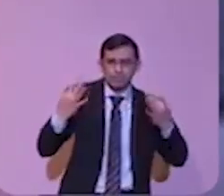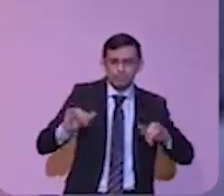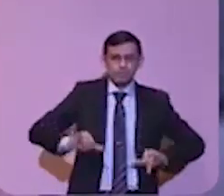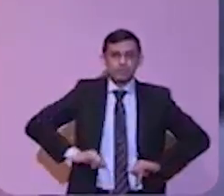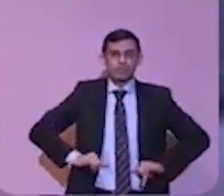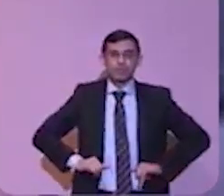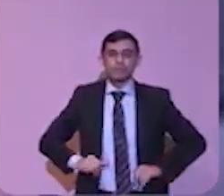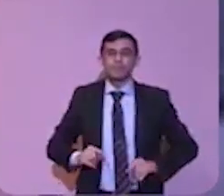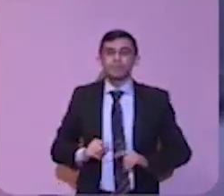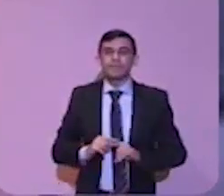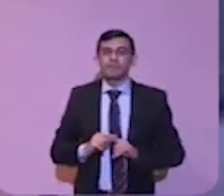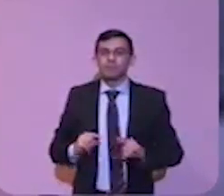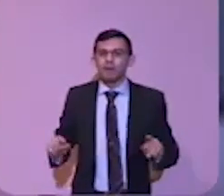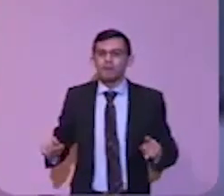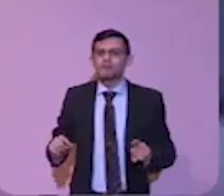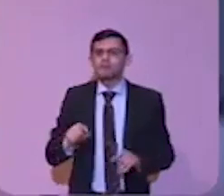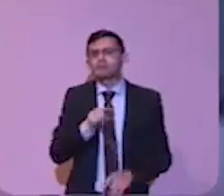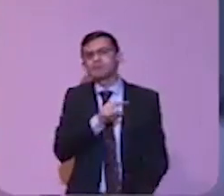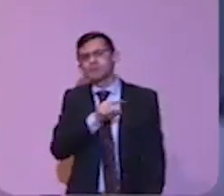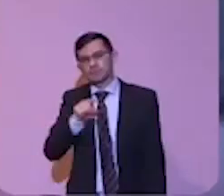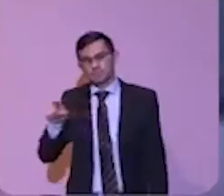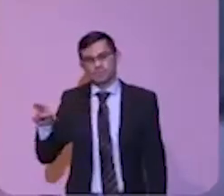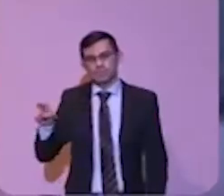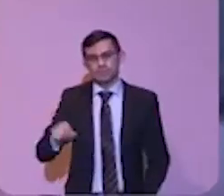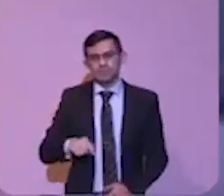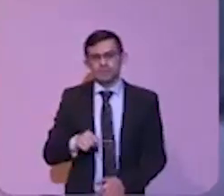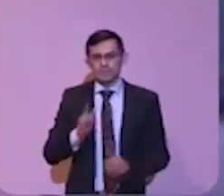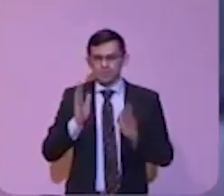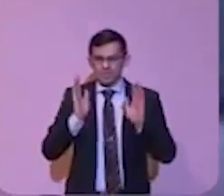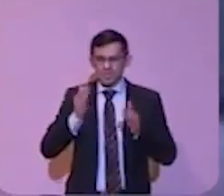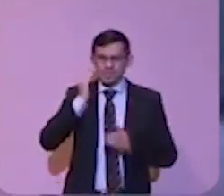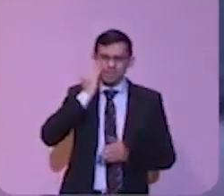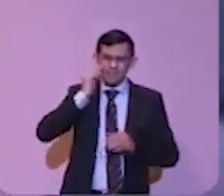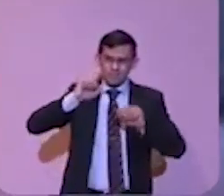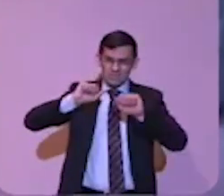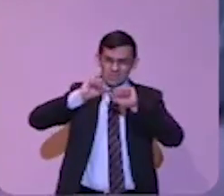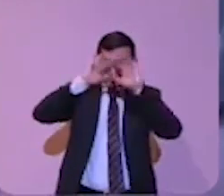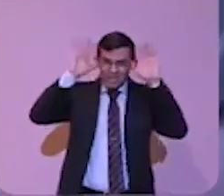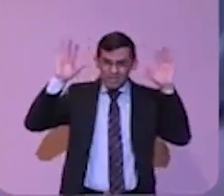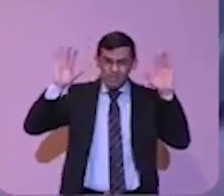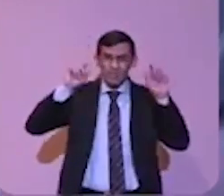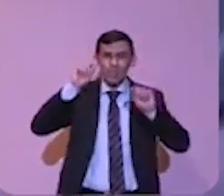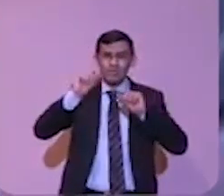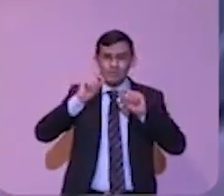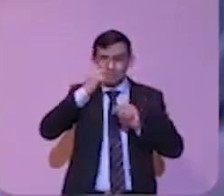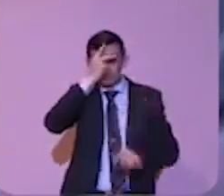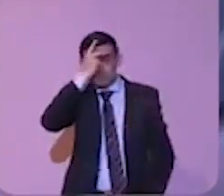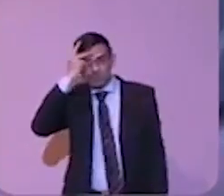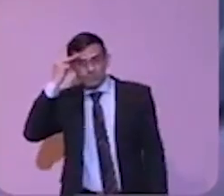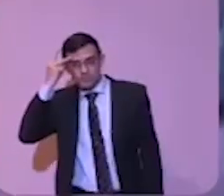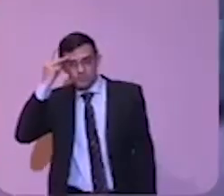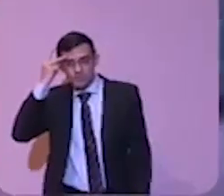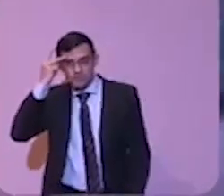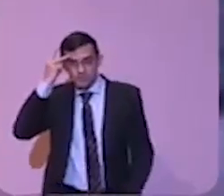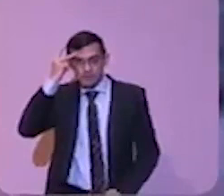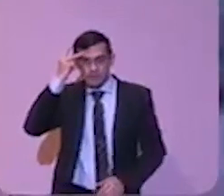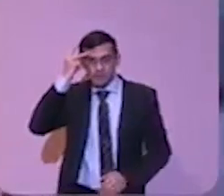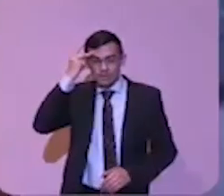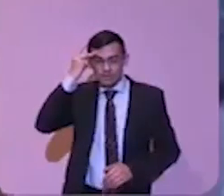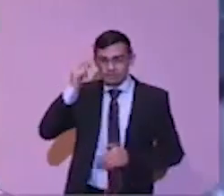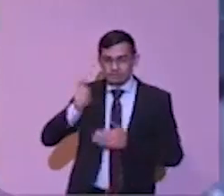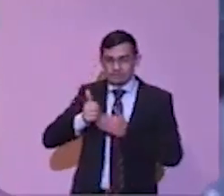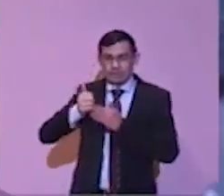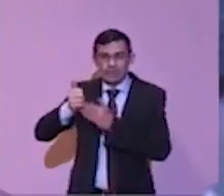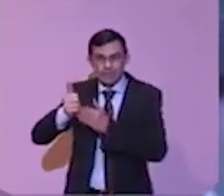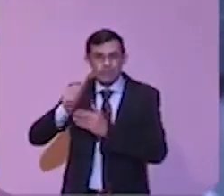Mas e você? Você já entendeu que essas pessoas que estão te seguindo, que